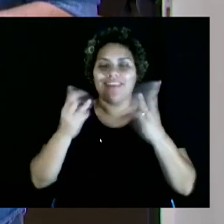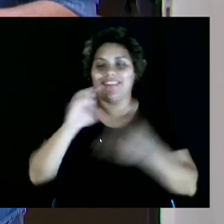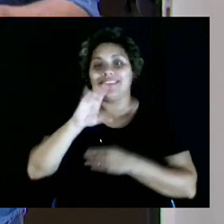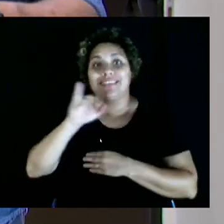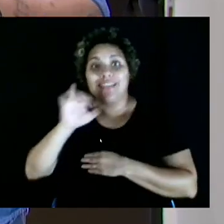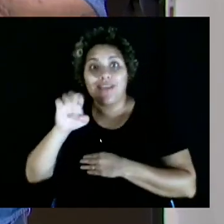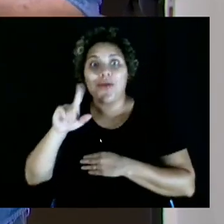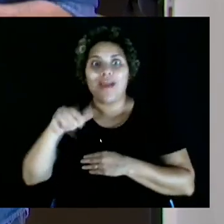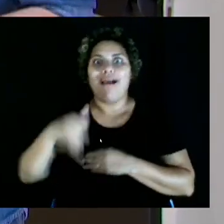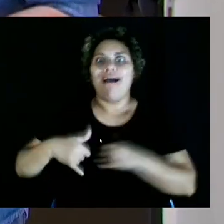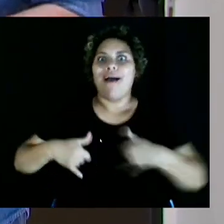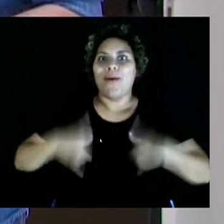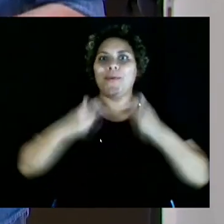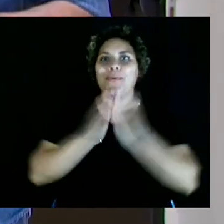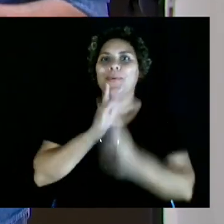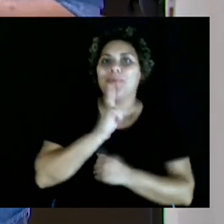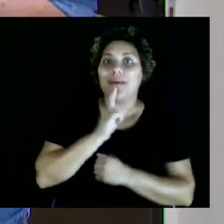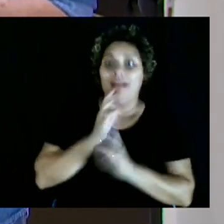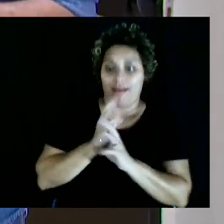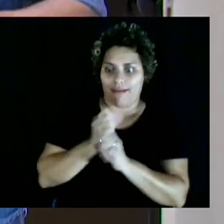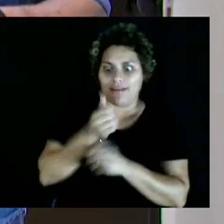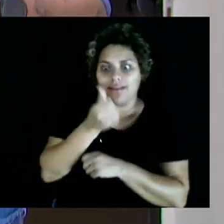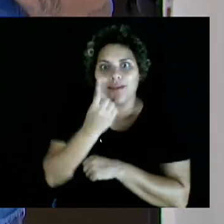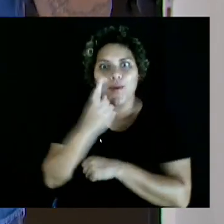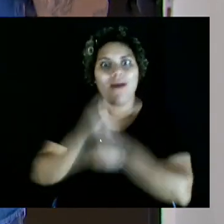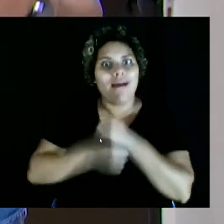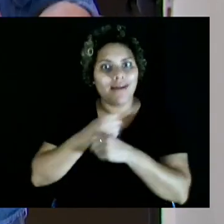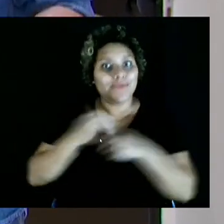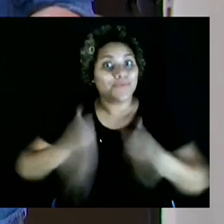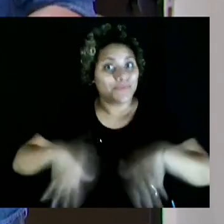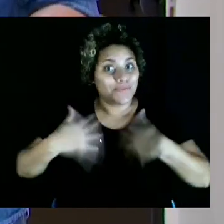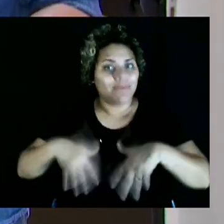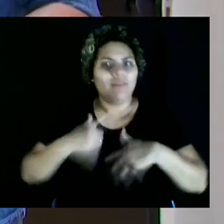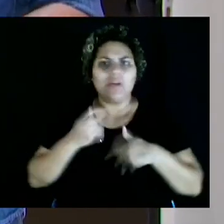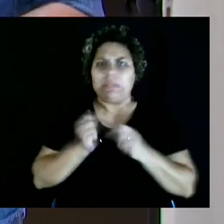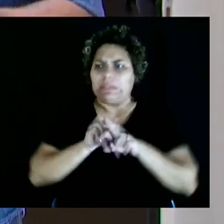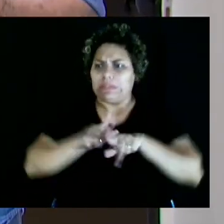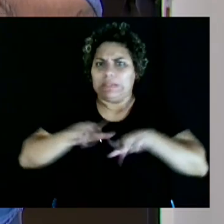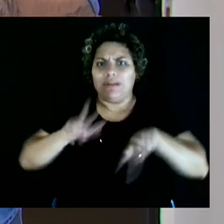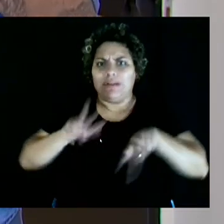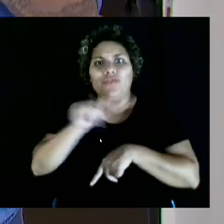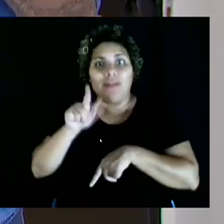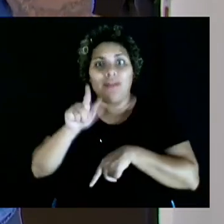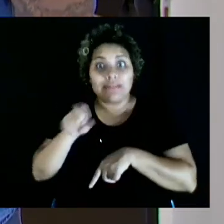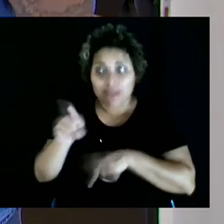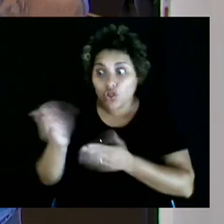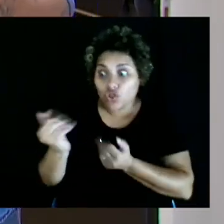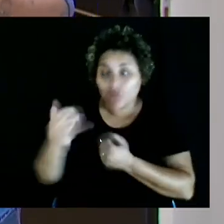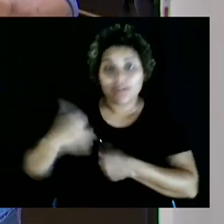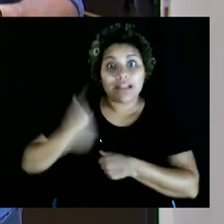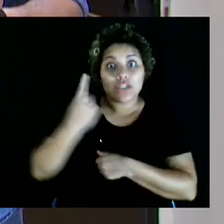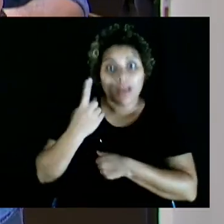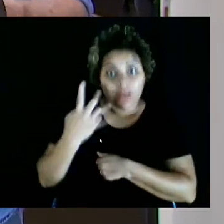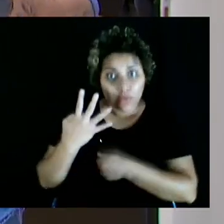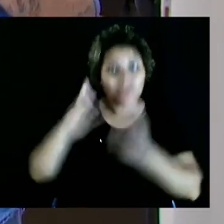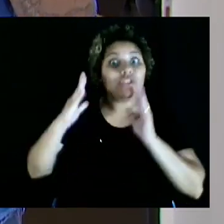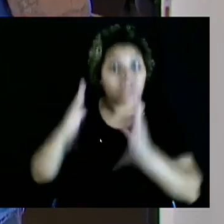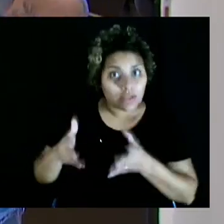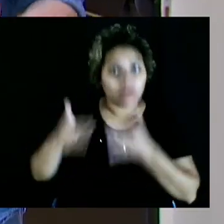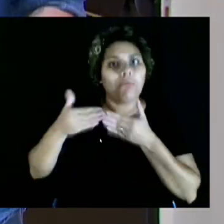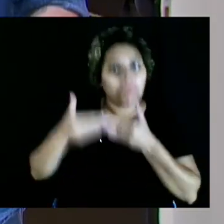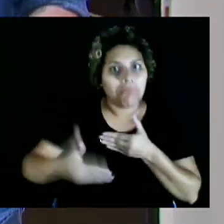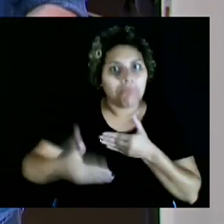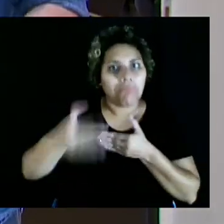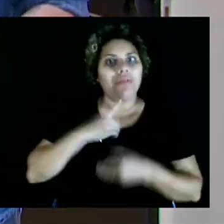CIEE, e a gente faz essa maratona de vagas, tem oportunidade para os jovens a partir de 14 anos. É um momento importante,